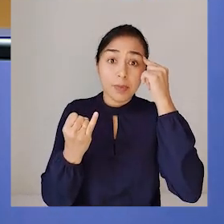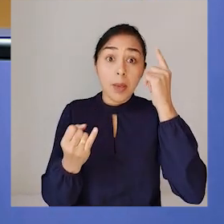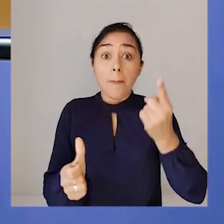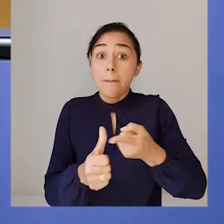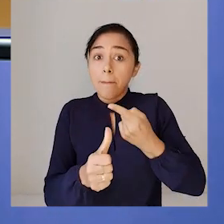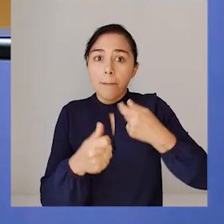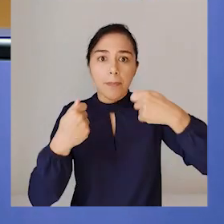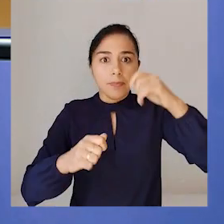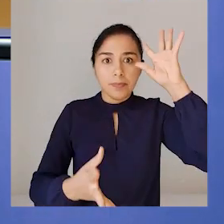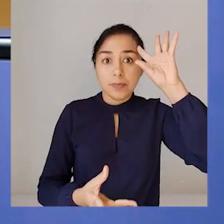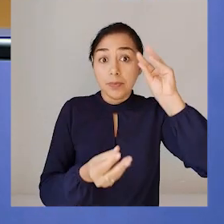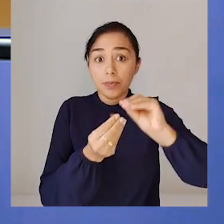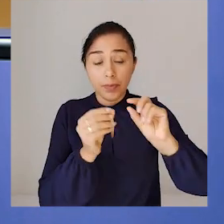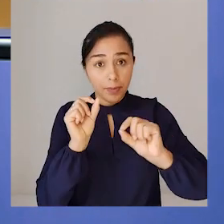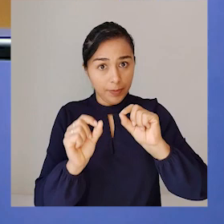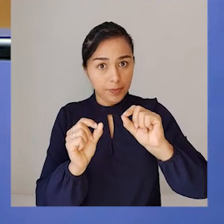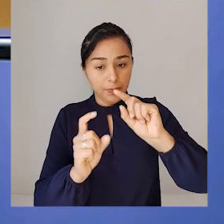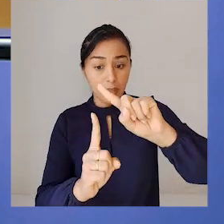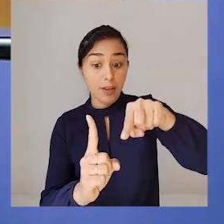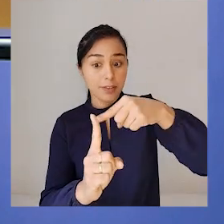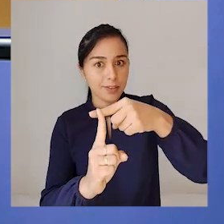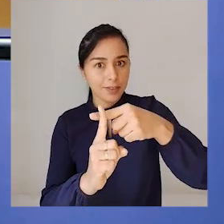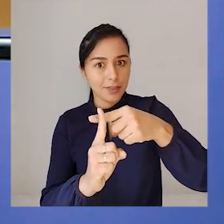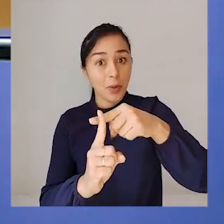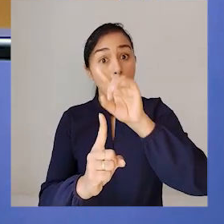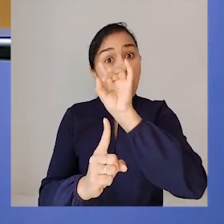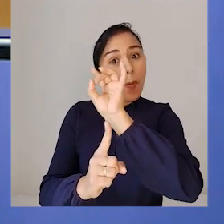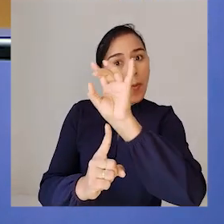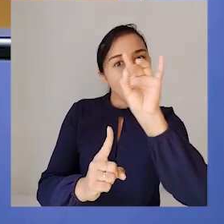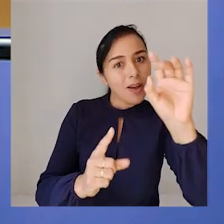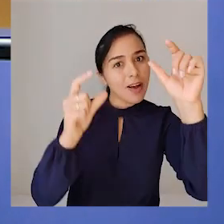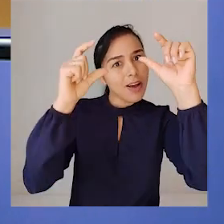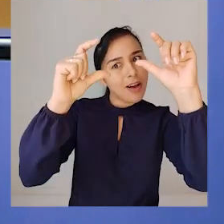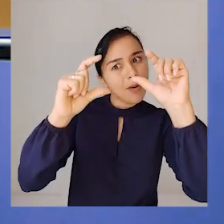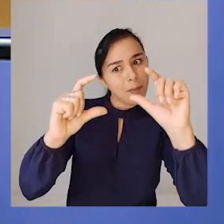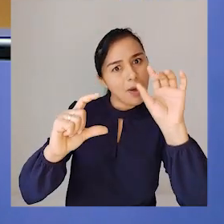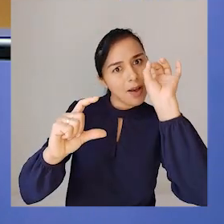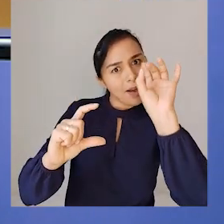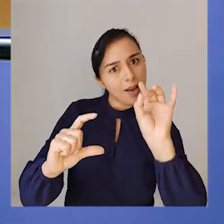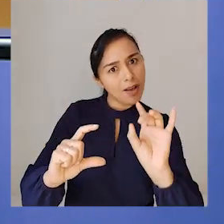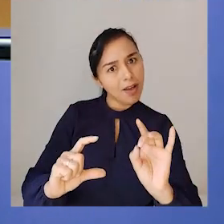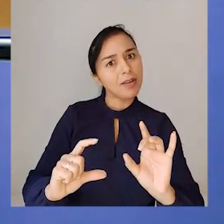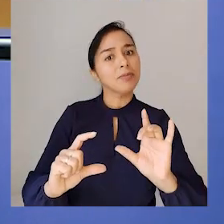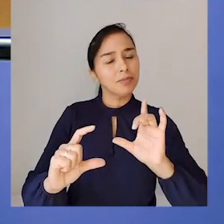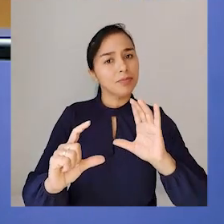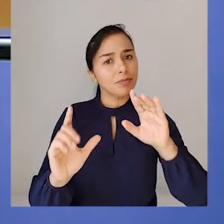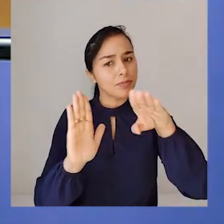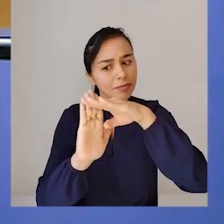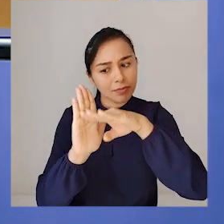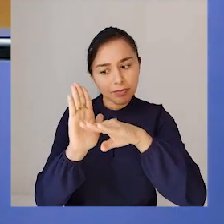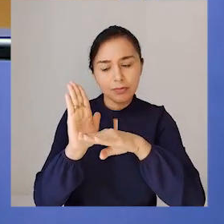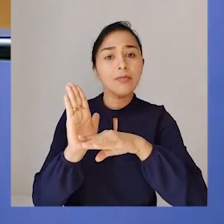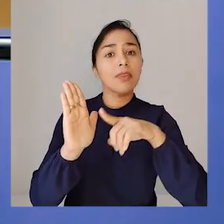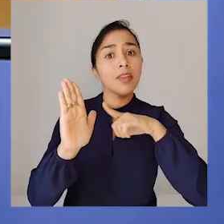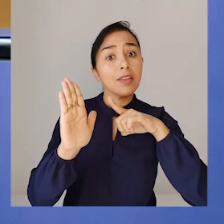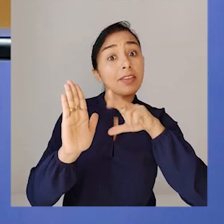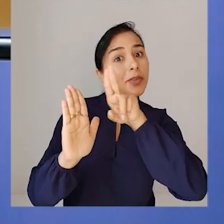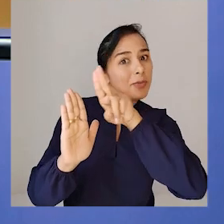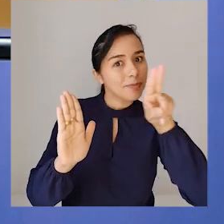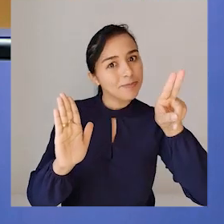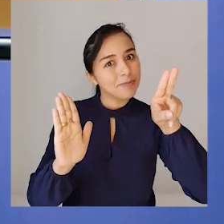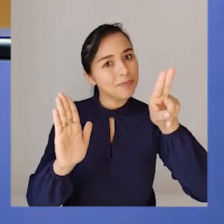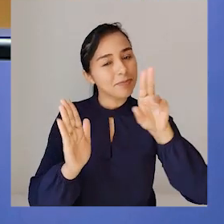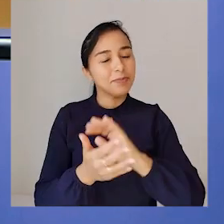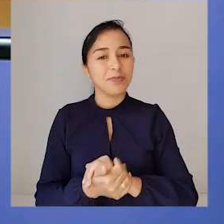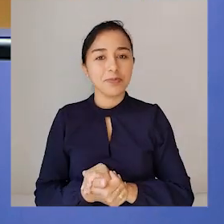precisamos entender que na adição, cada termo, cada pedaço, cada parte da adição, ele vai